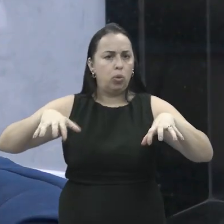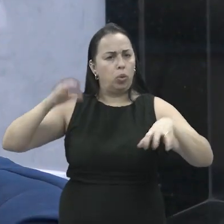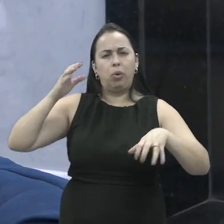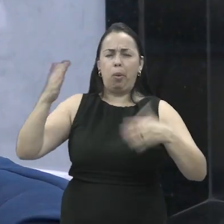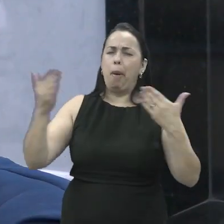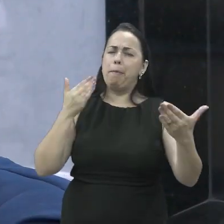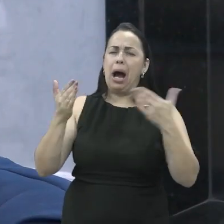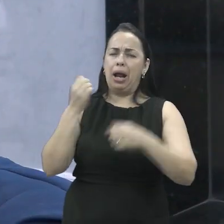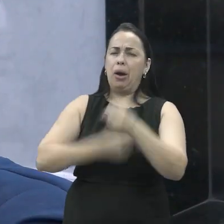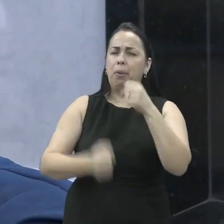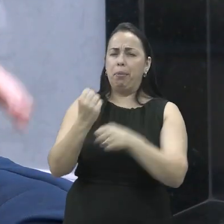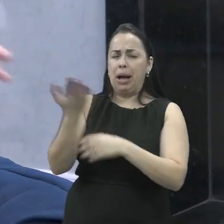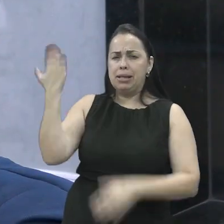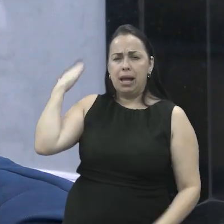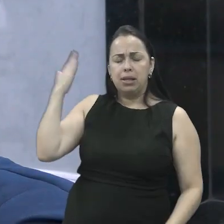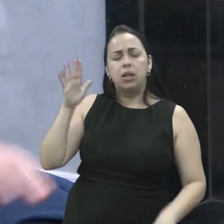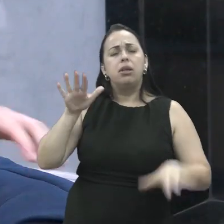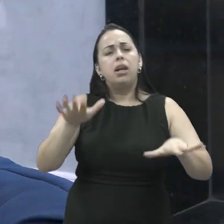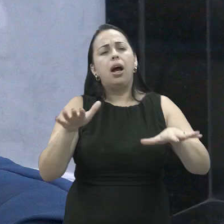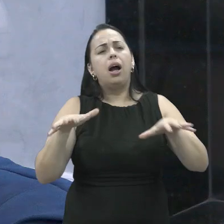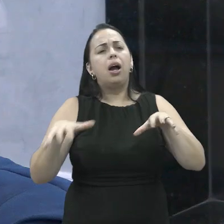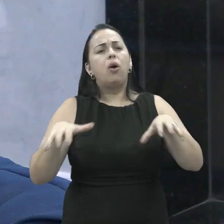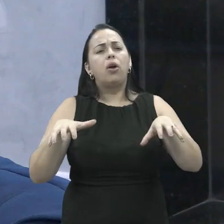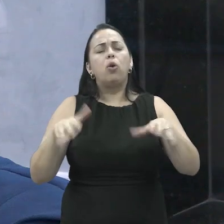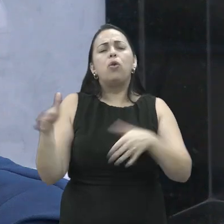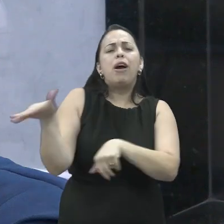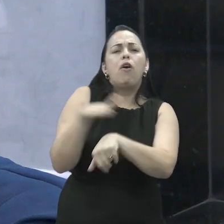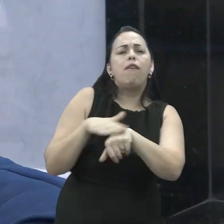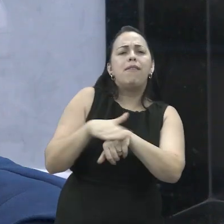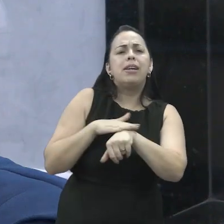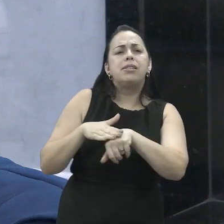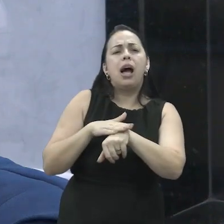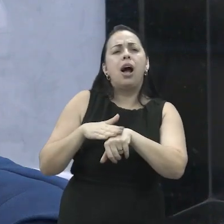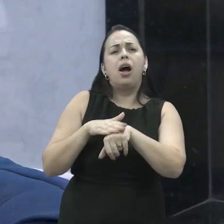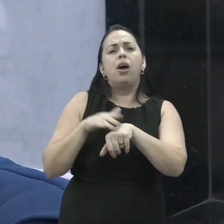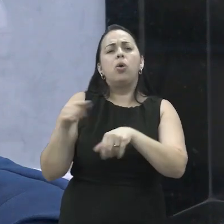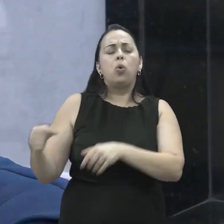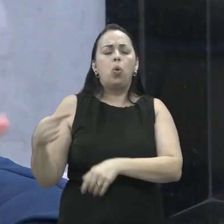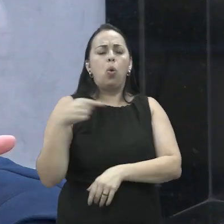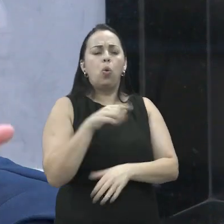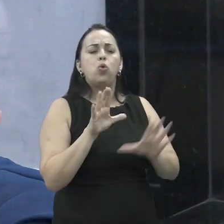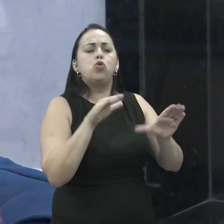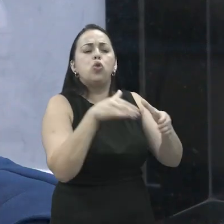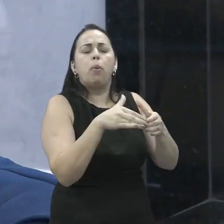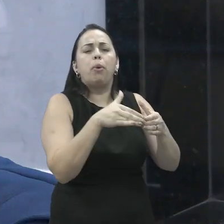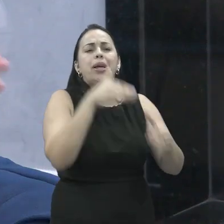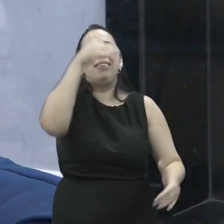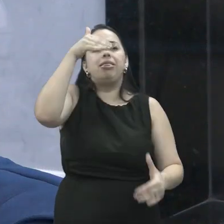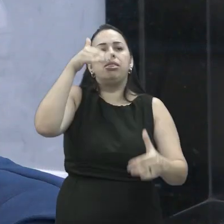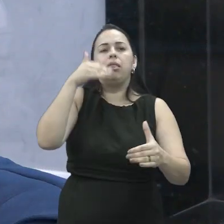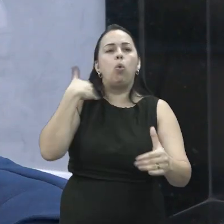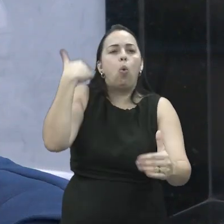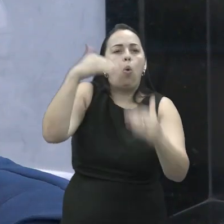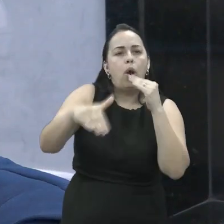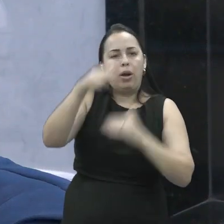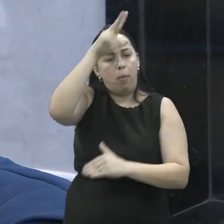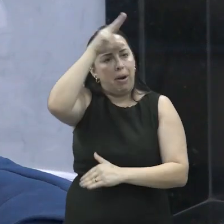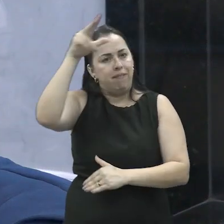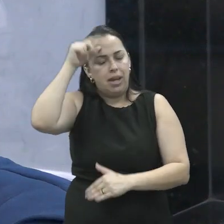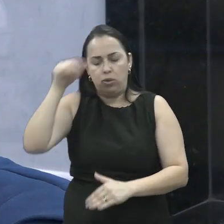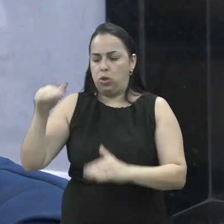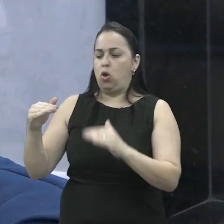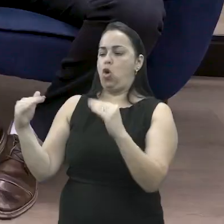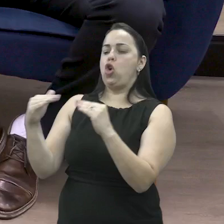na gestão anterior. Como que o senhor pretende dialogar, né, com a oposição? Como que o senhor pretende atuar